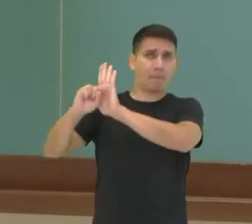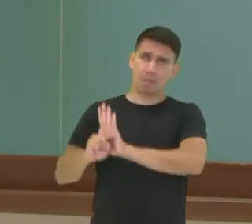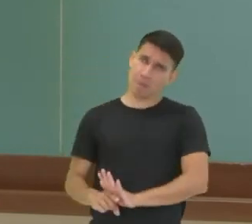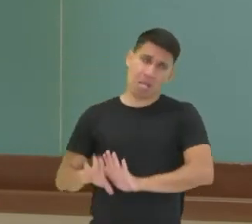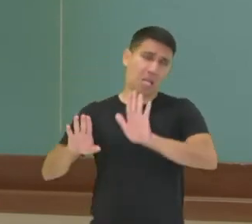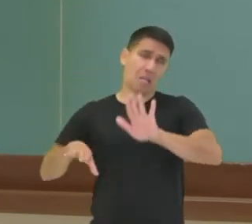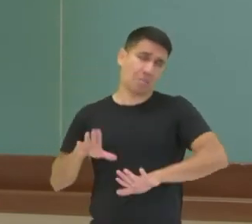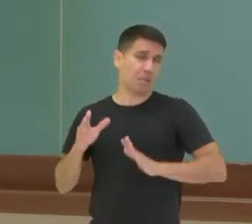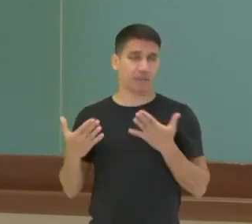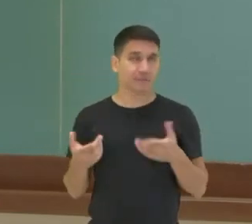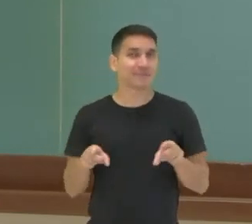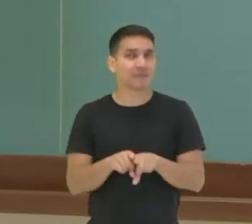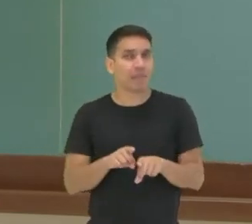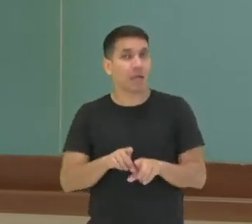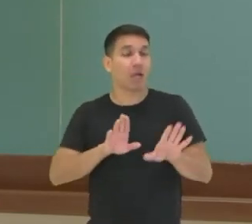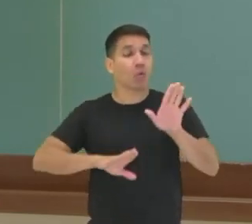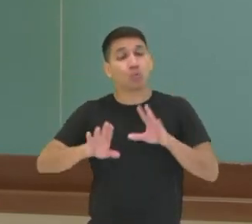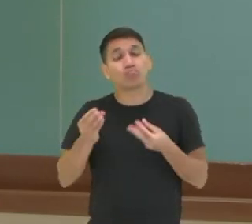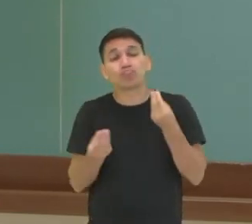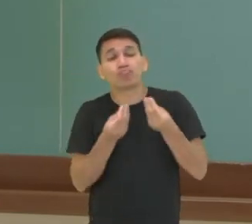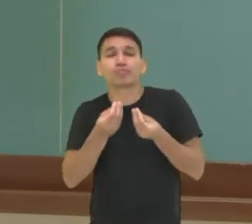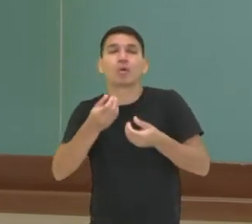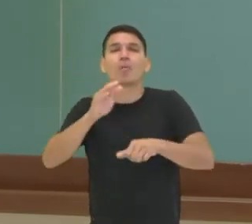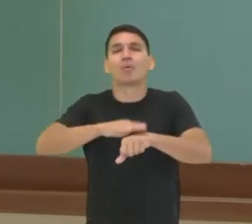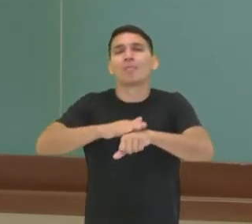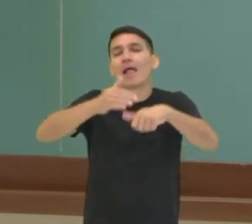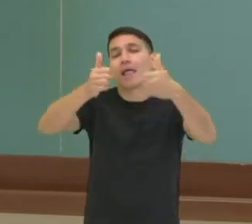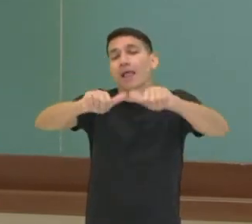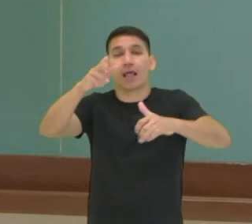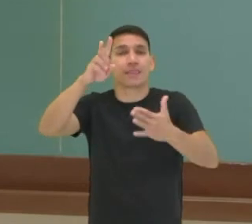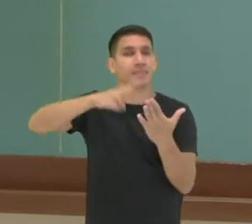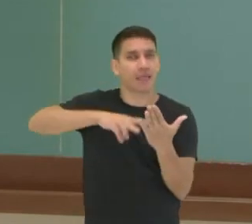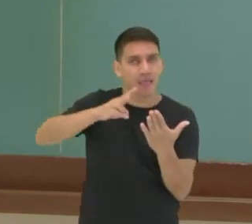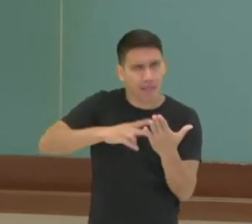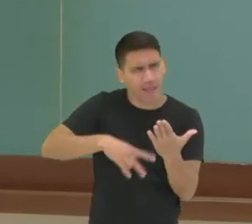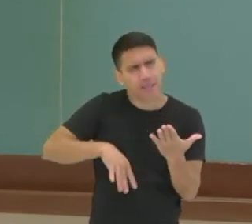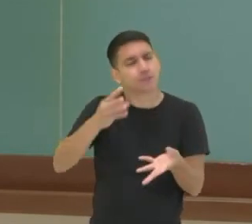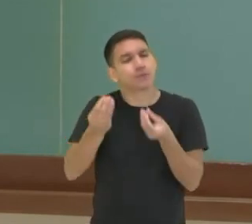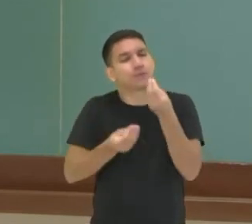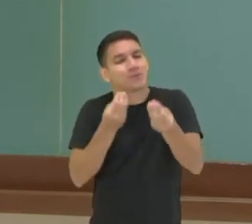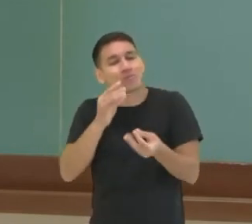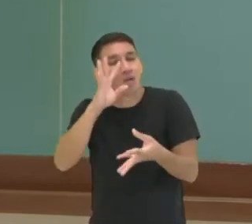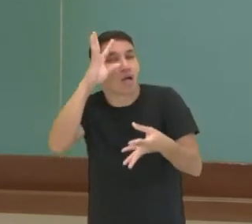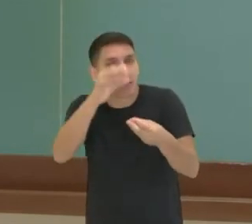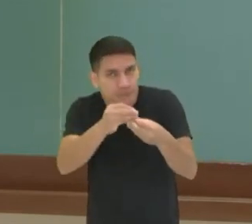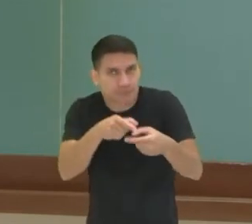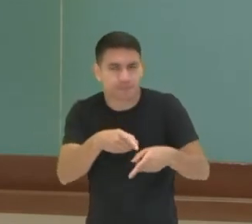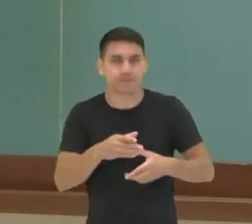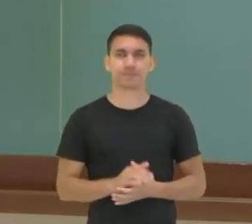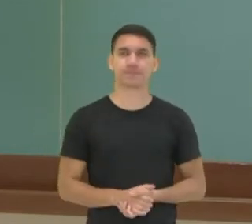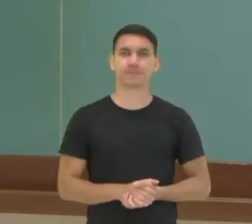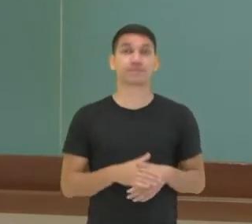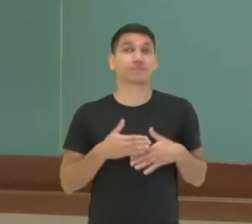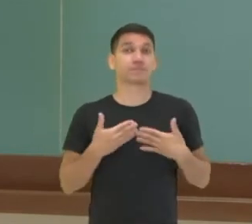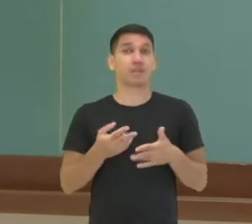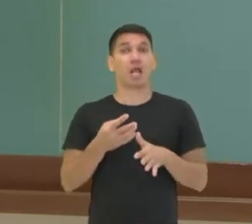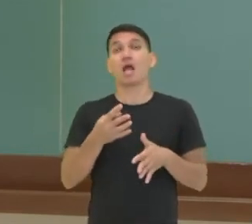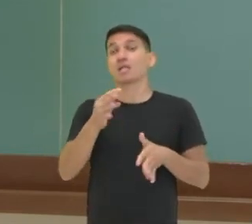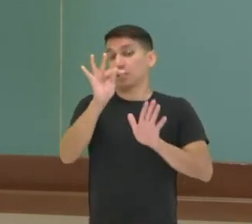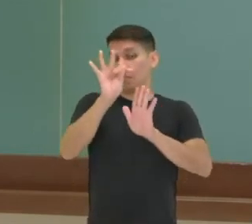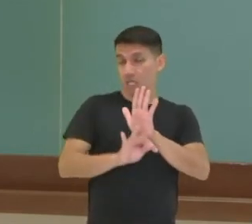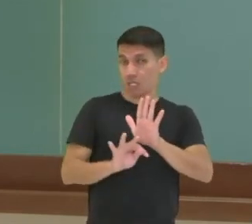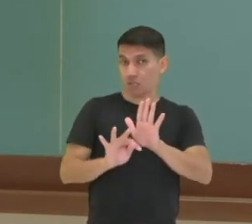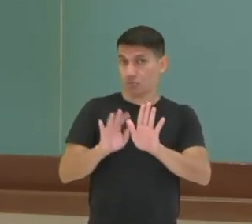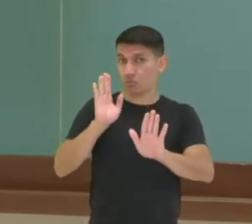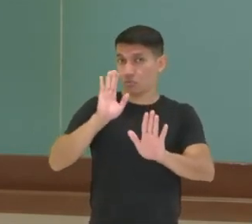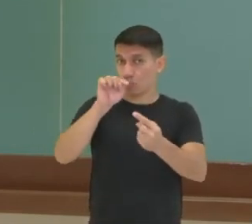também, né? Então temos que cuidar na hora de ler e fazer o juízo de valor a respeito disso. Então, é um texto de